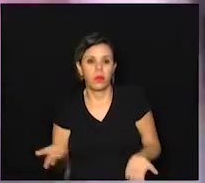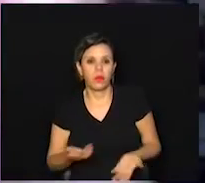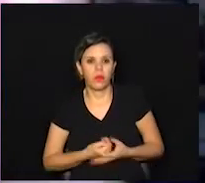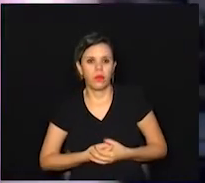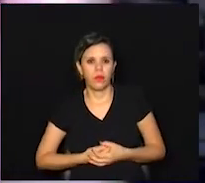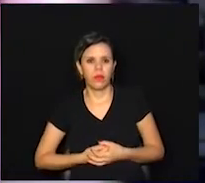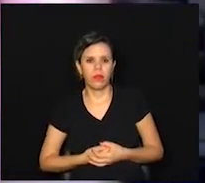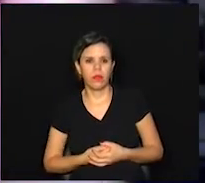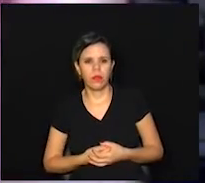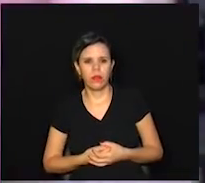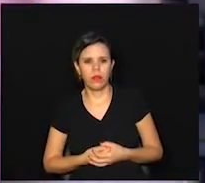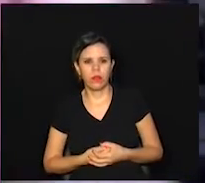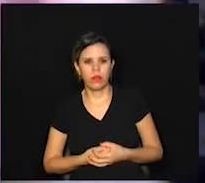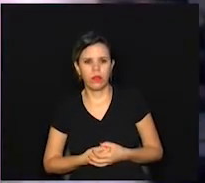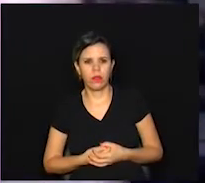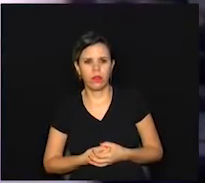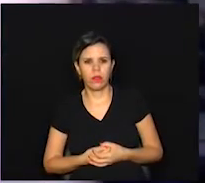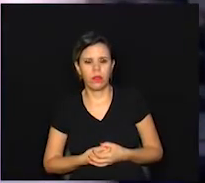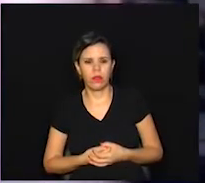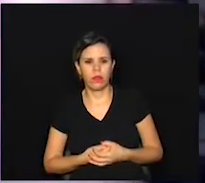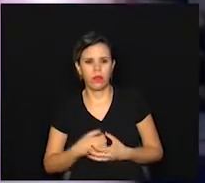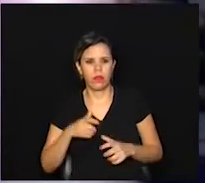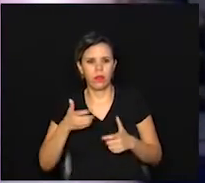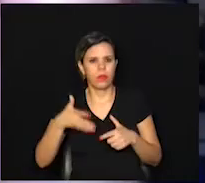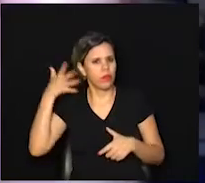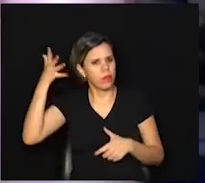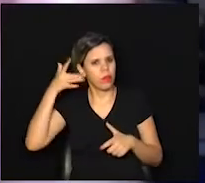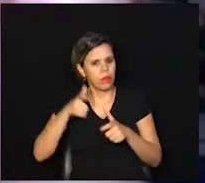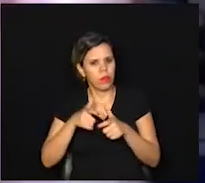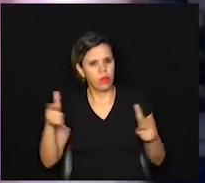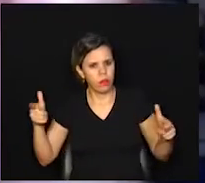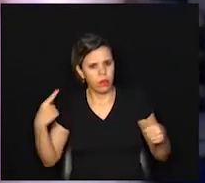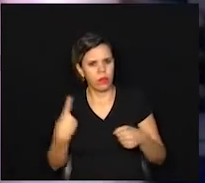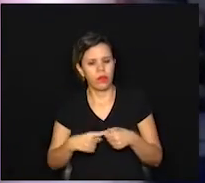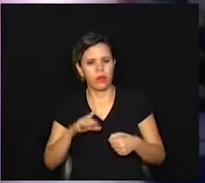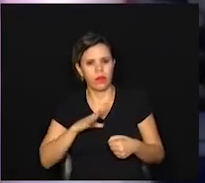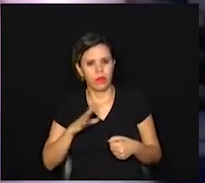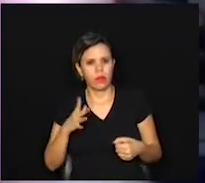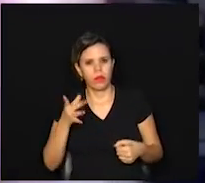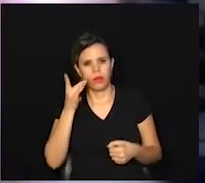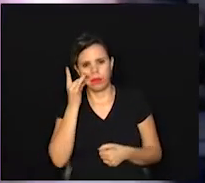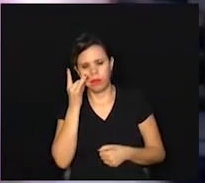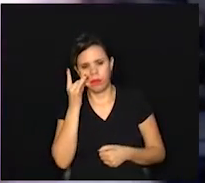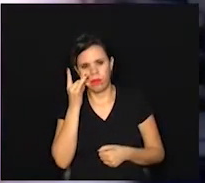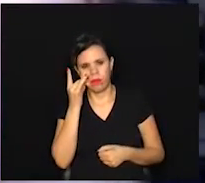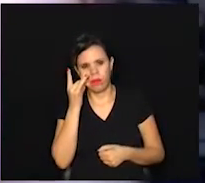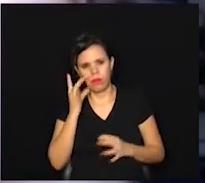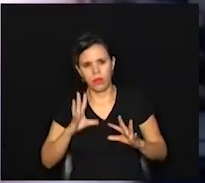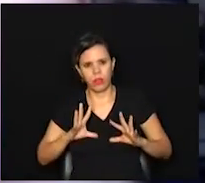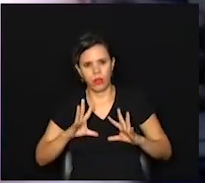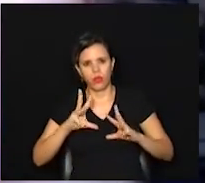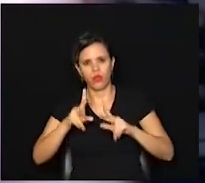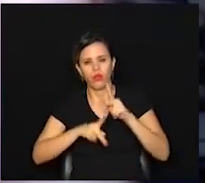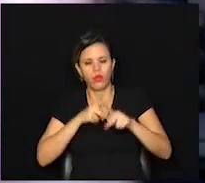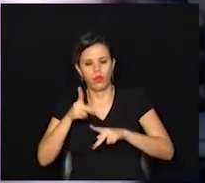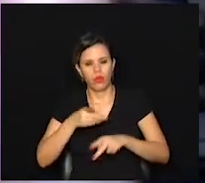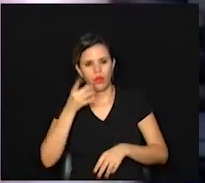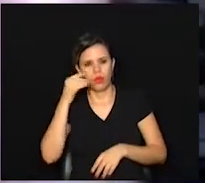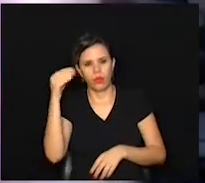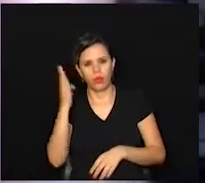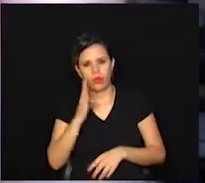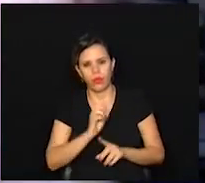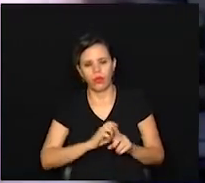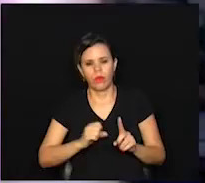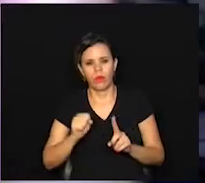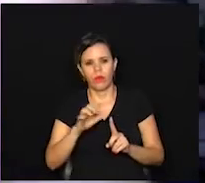ano, né, com uma grande conferência municipal, sabe? Com a presença de todo mundo, da sociedade civil,